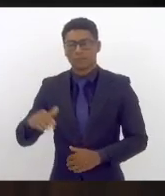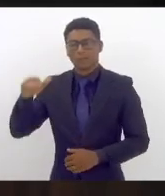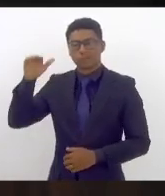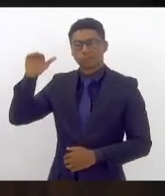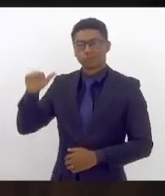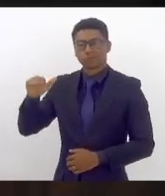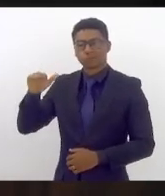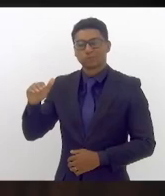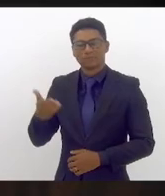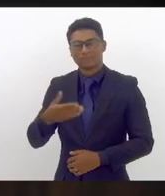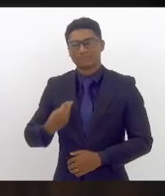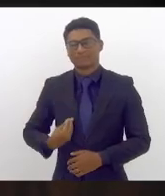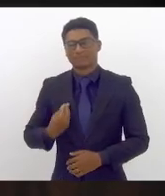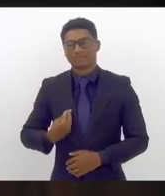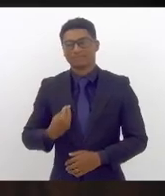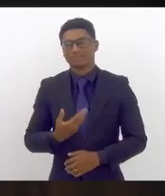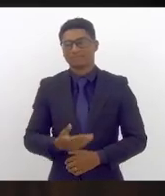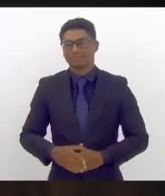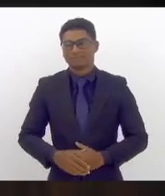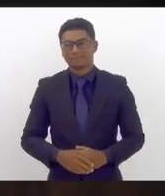Parlamento aqui